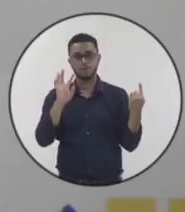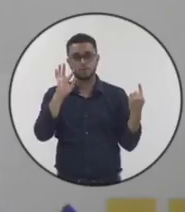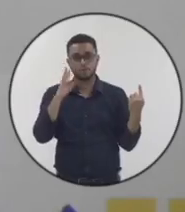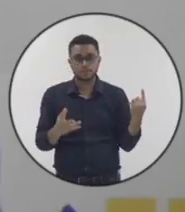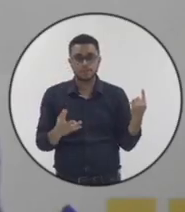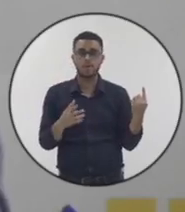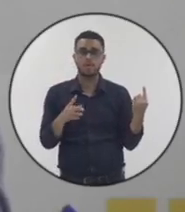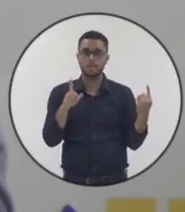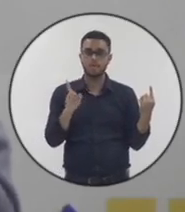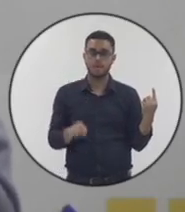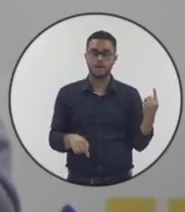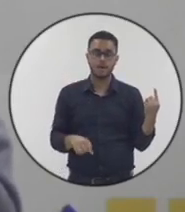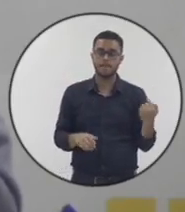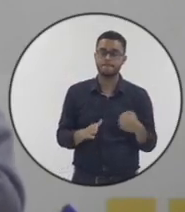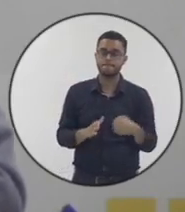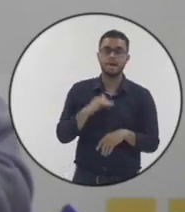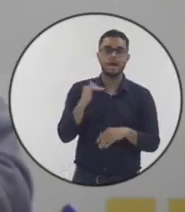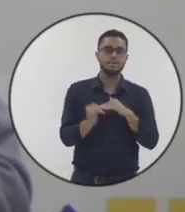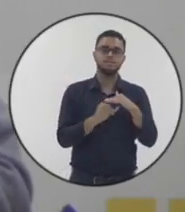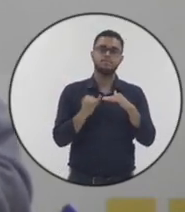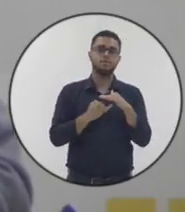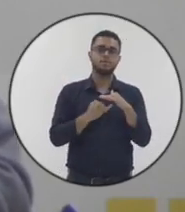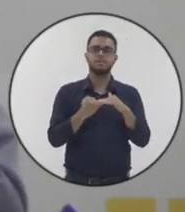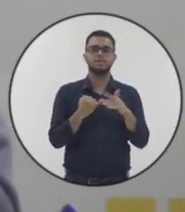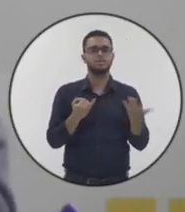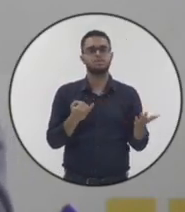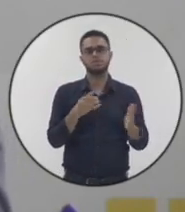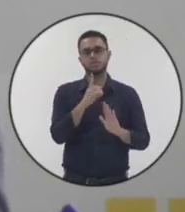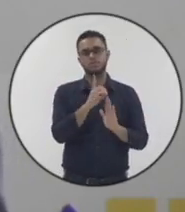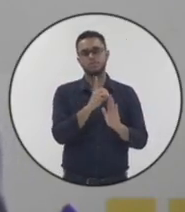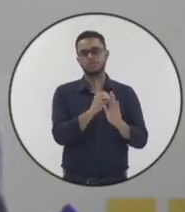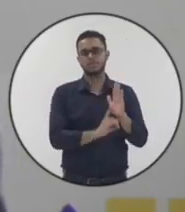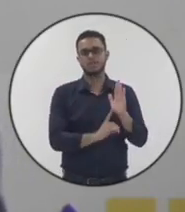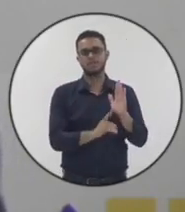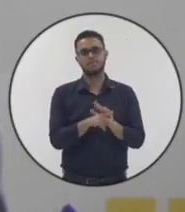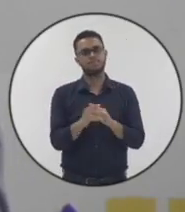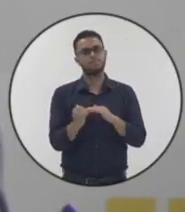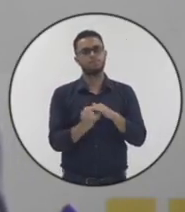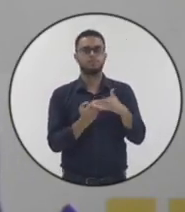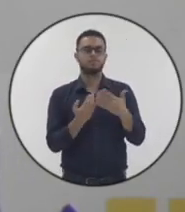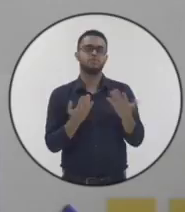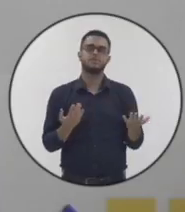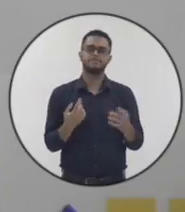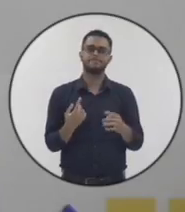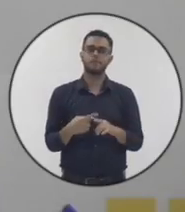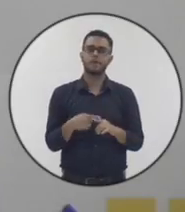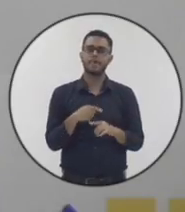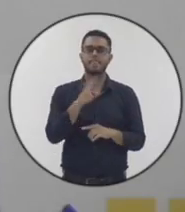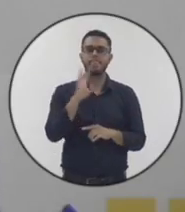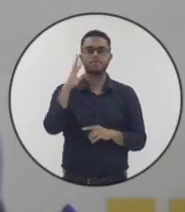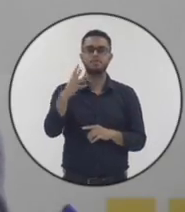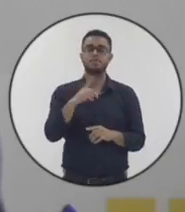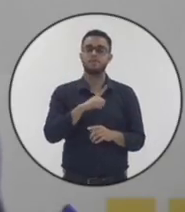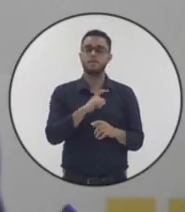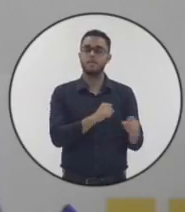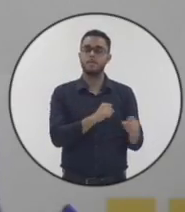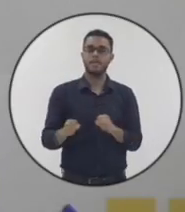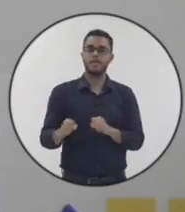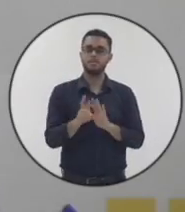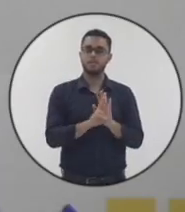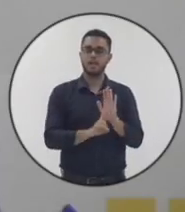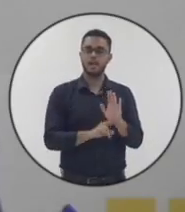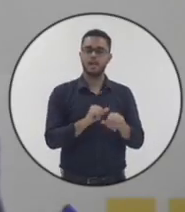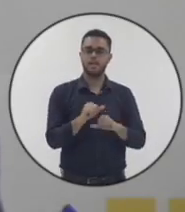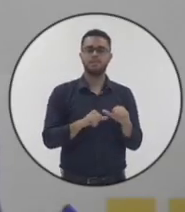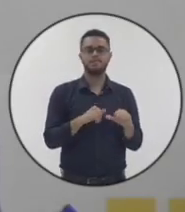um instrumento mais importante de um conselho profissional, porque uma resolução é aquela que tem um poder normativo. Nós